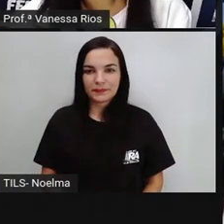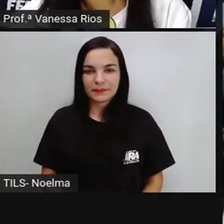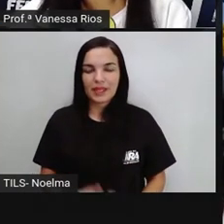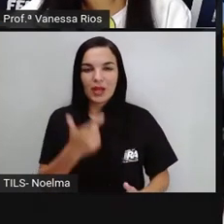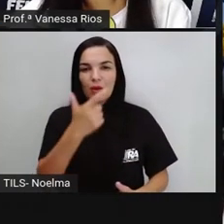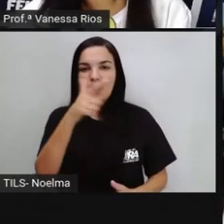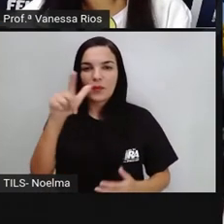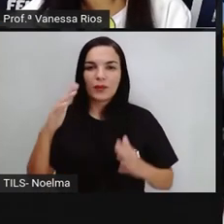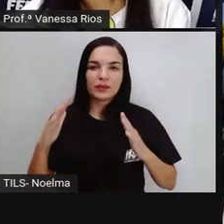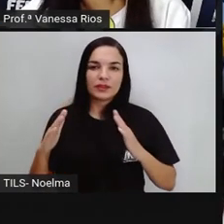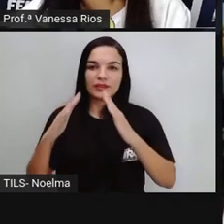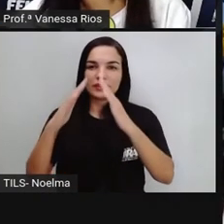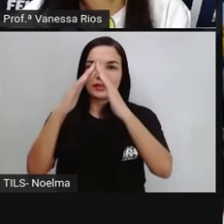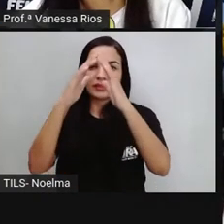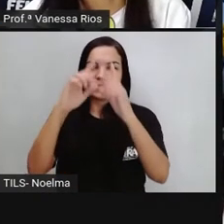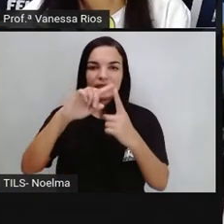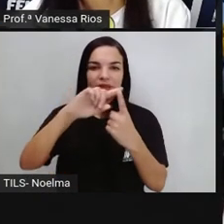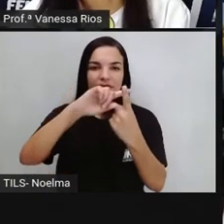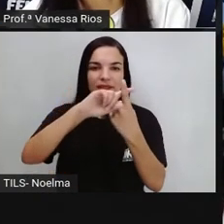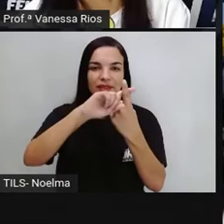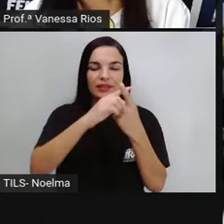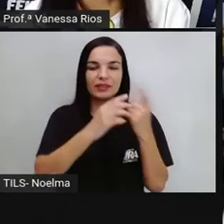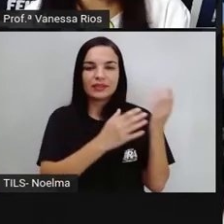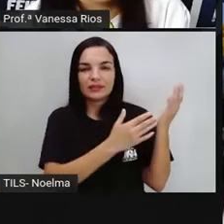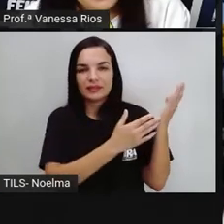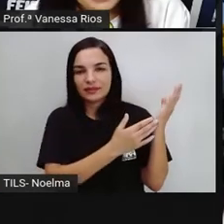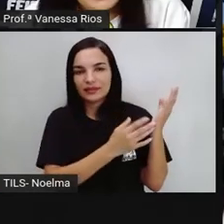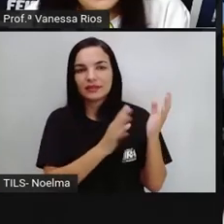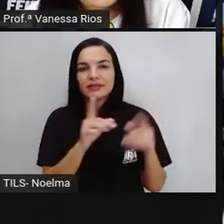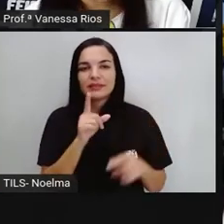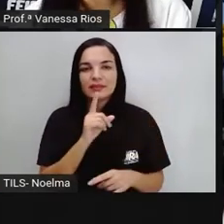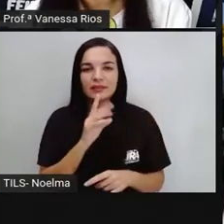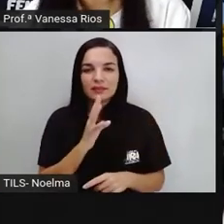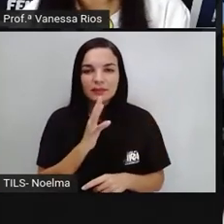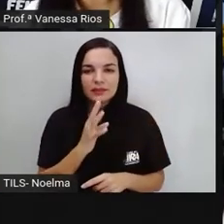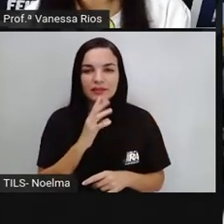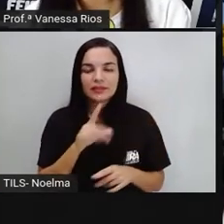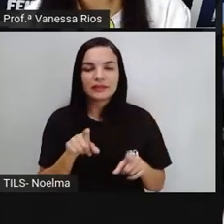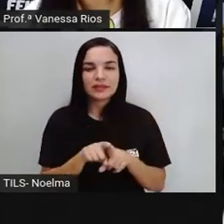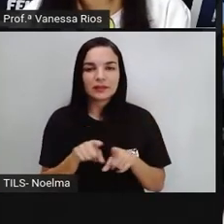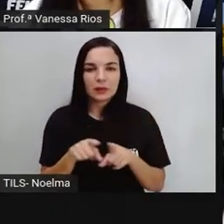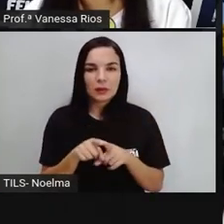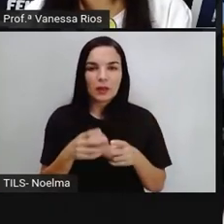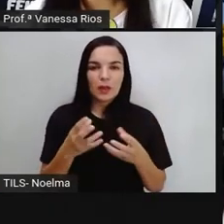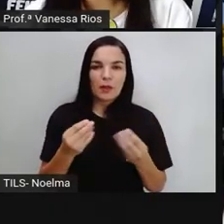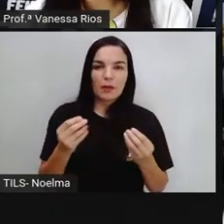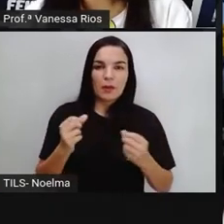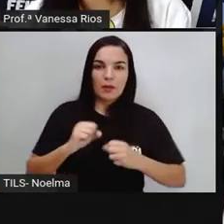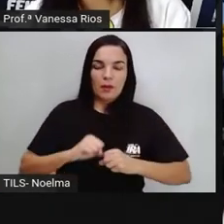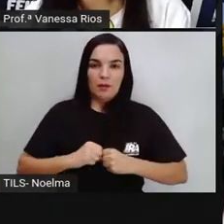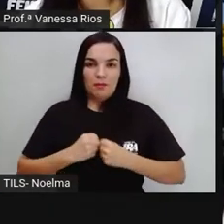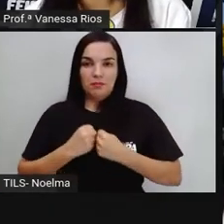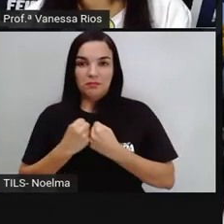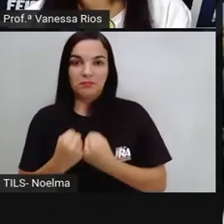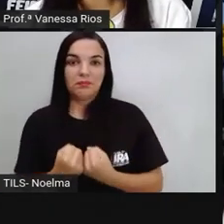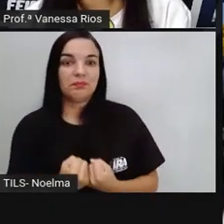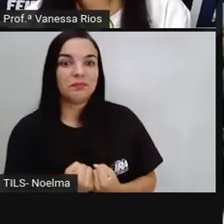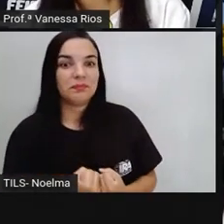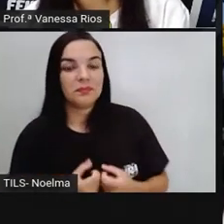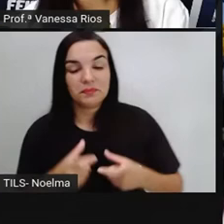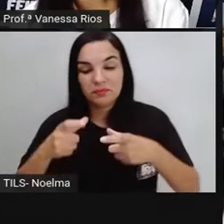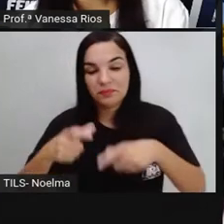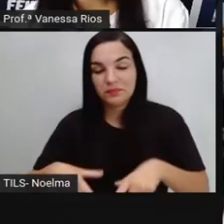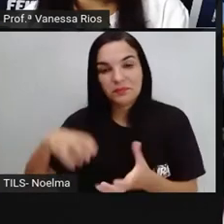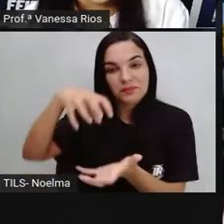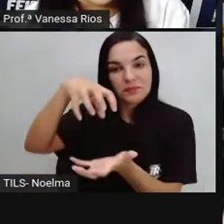Aí temos aí, olha só, a Igreja Senhor dos Passos, também aí com sua imponência, né? É